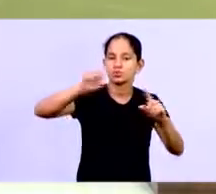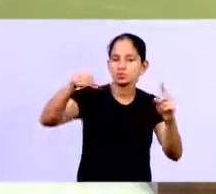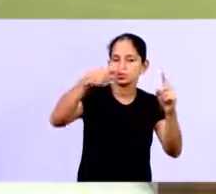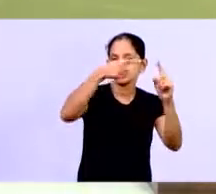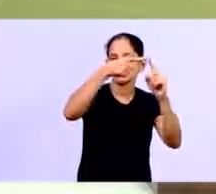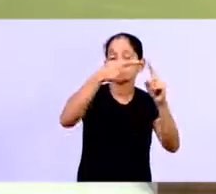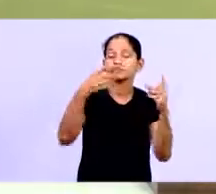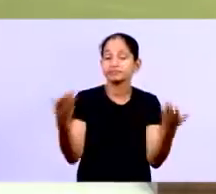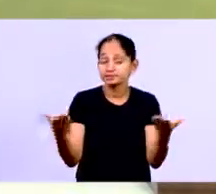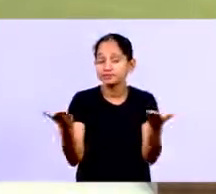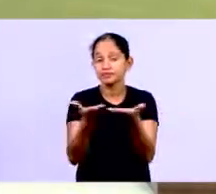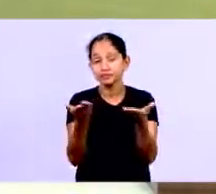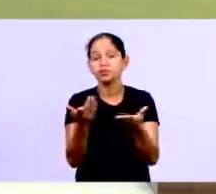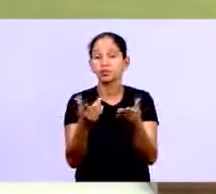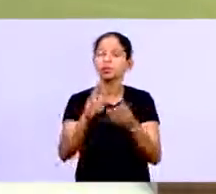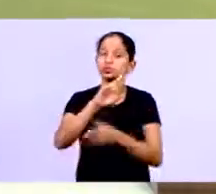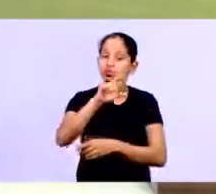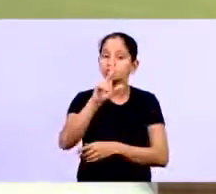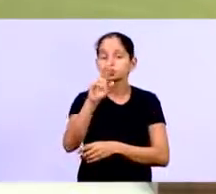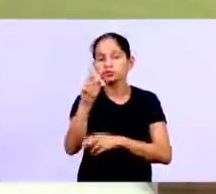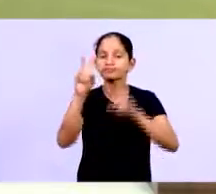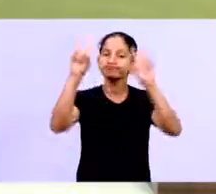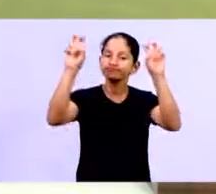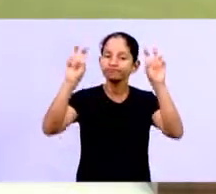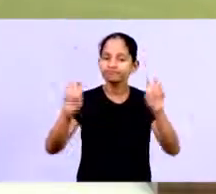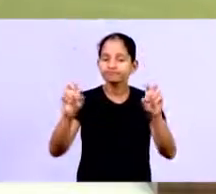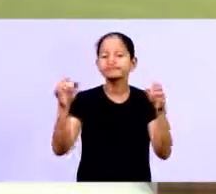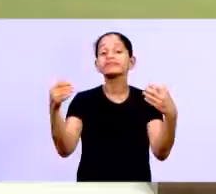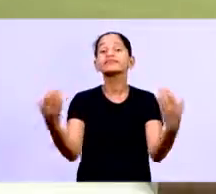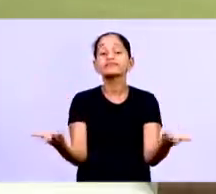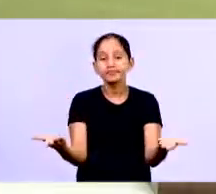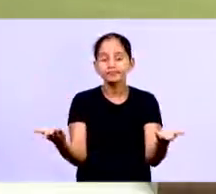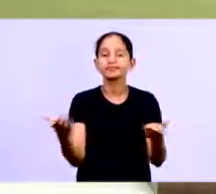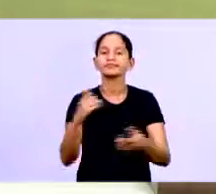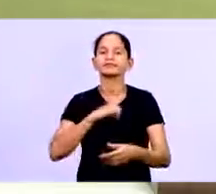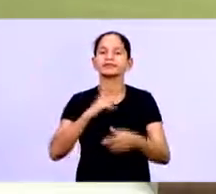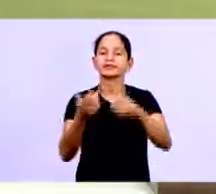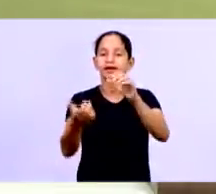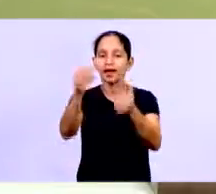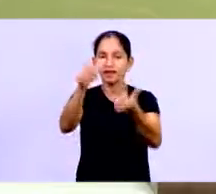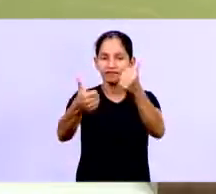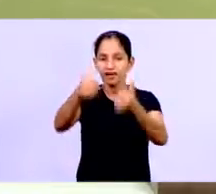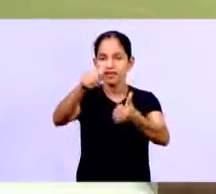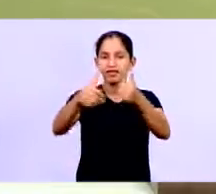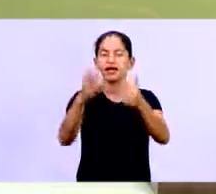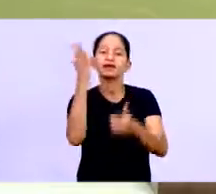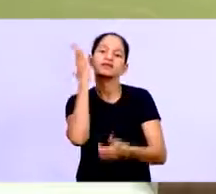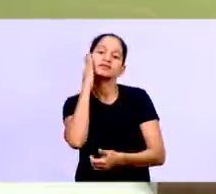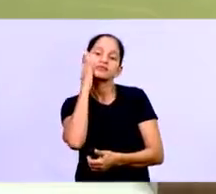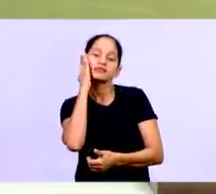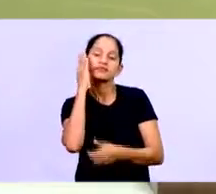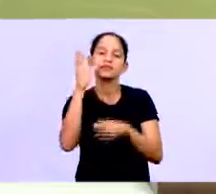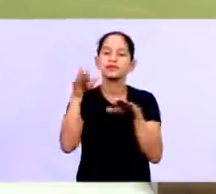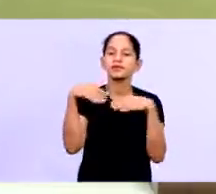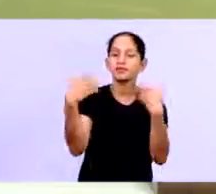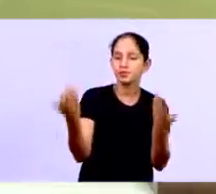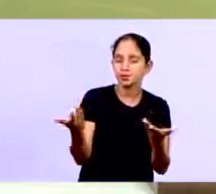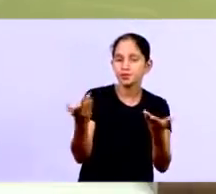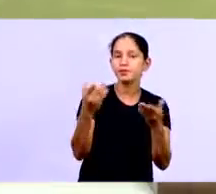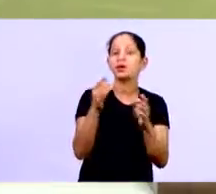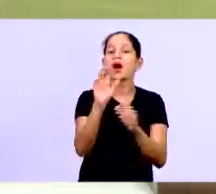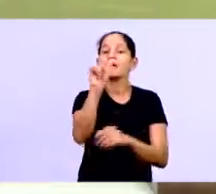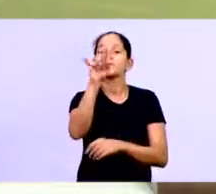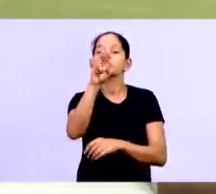relação a esses novos conteúdos que serão inseridos é analisar os fundamentos dos principais sistemas de